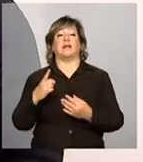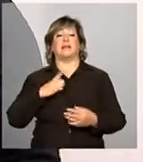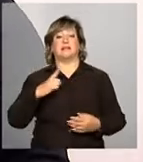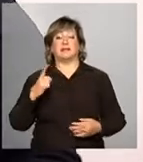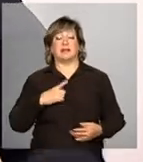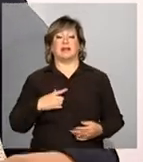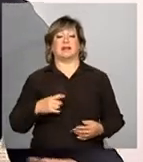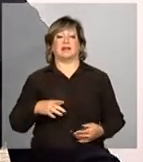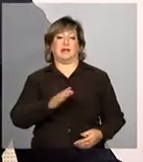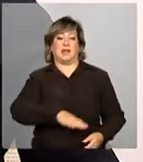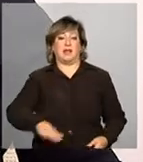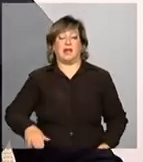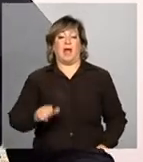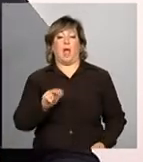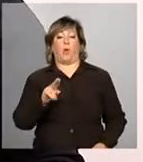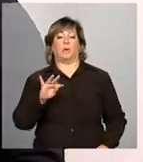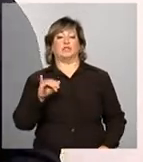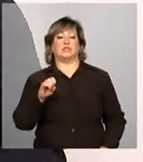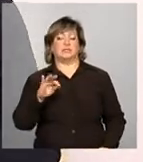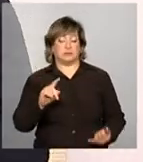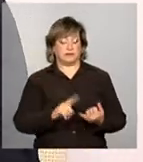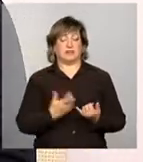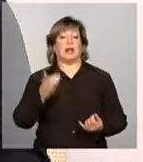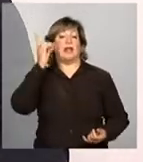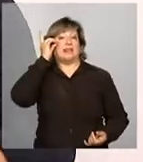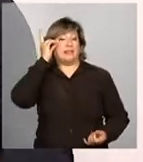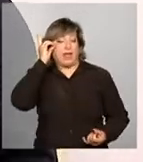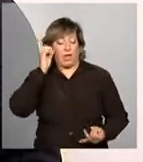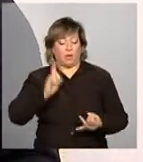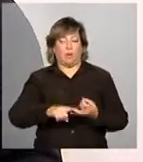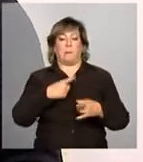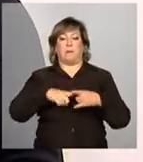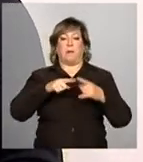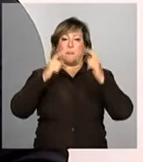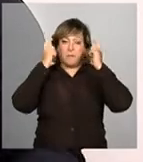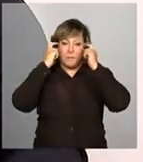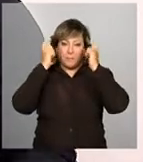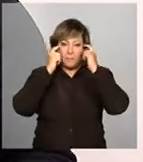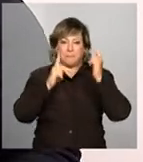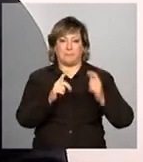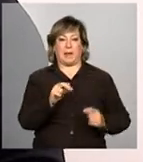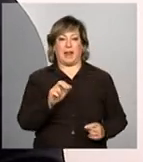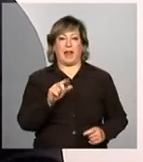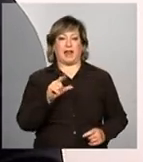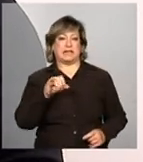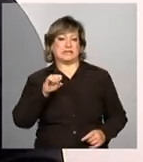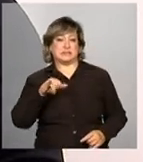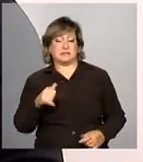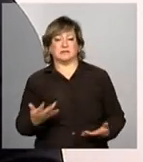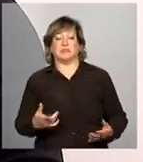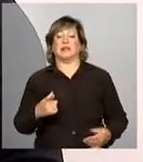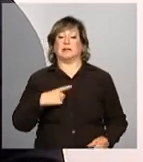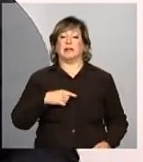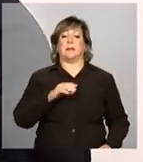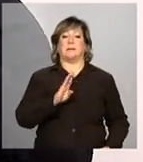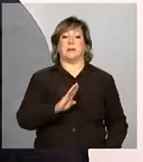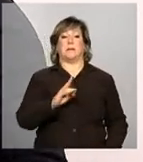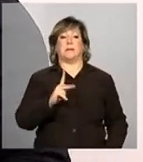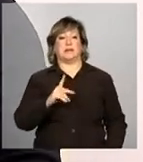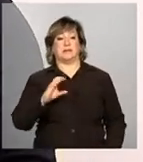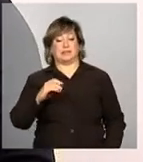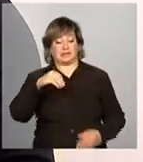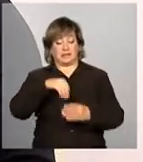crianças autistas que tem a criança com síndrome de down com paralisia cerebral e tu nós temos um programa que chama BPC na escola